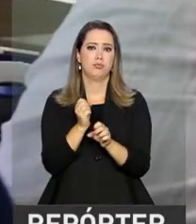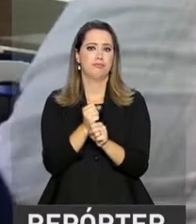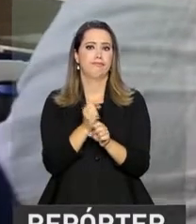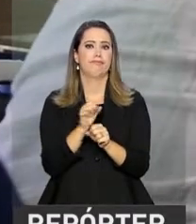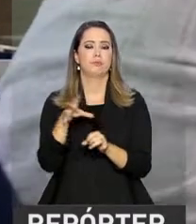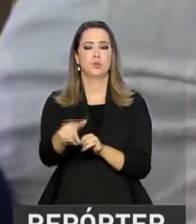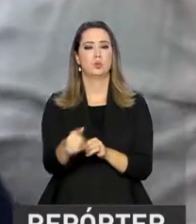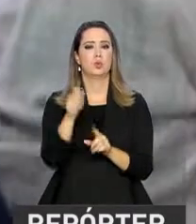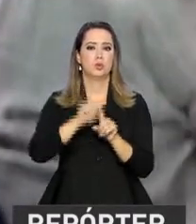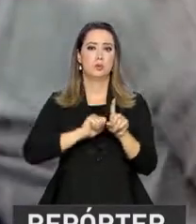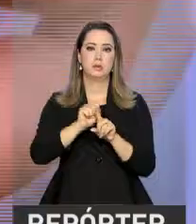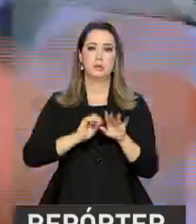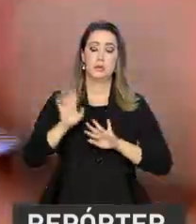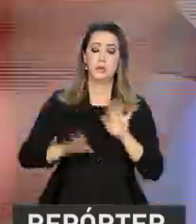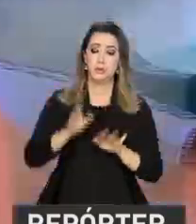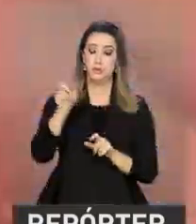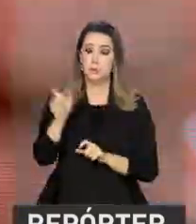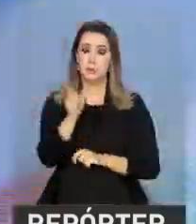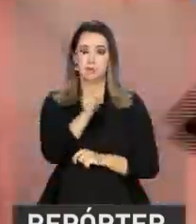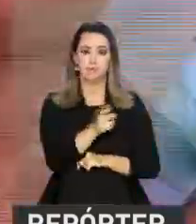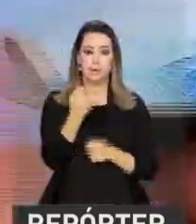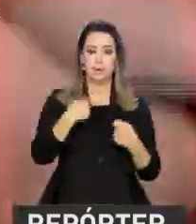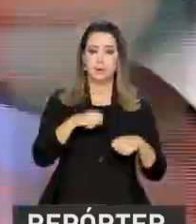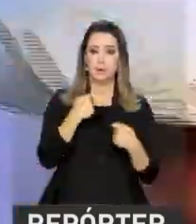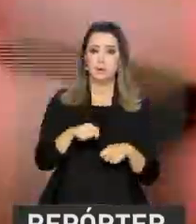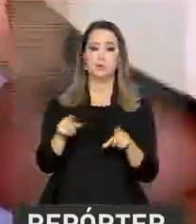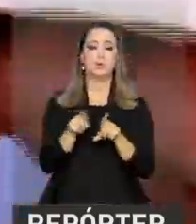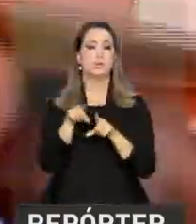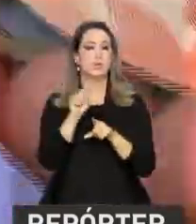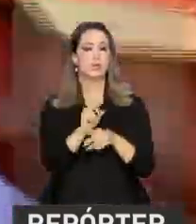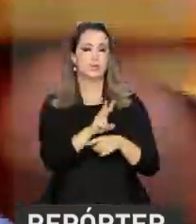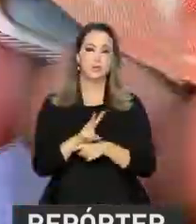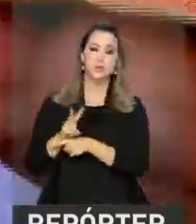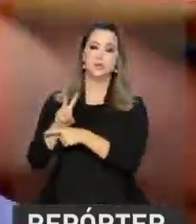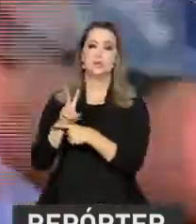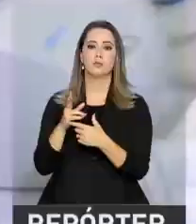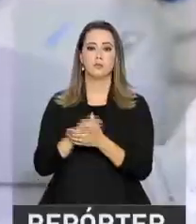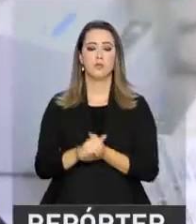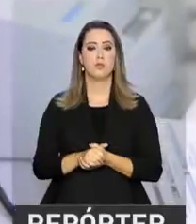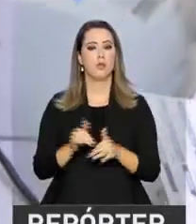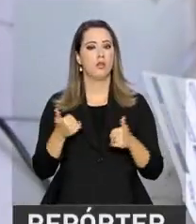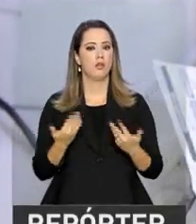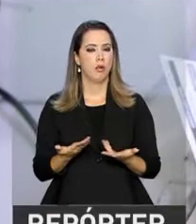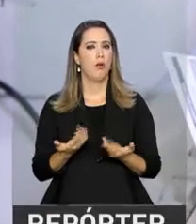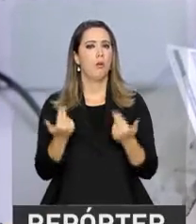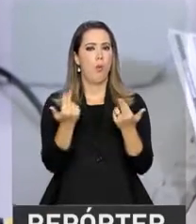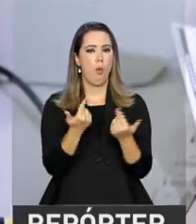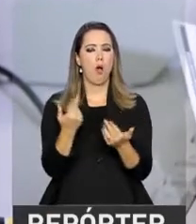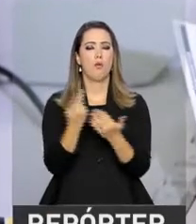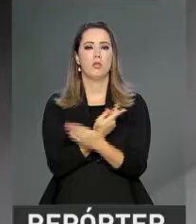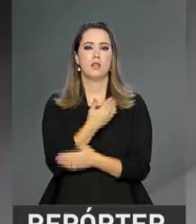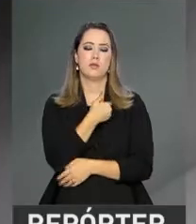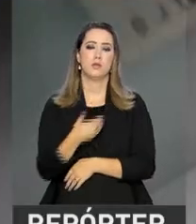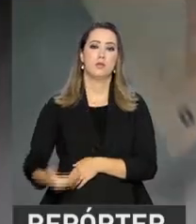quando a situação aperta a saída para tirar a corda do pescoço pode ser um empréstimo com o governo não é muito